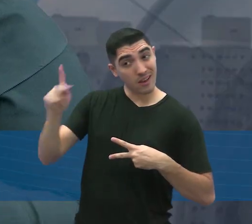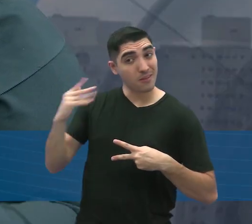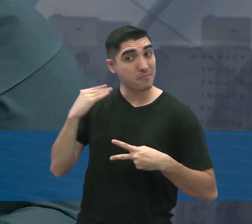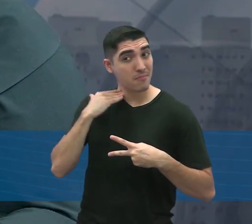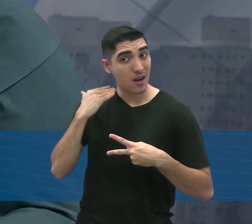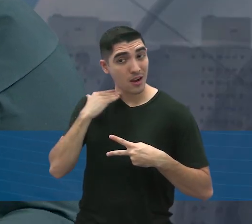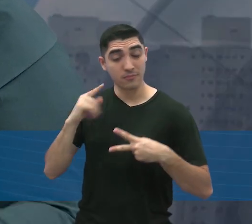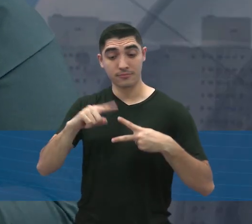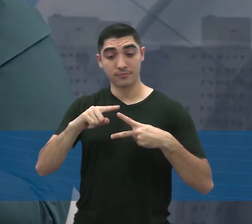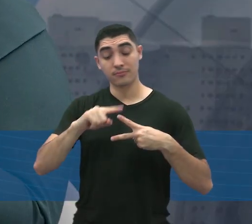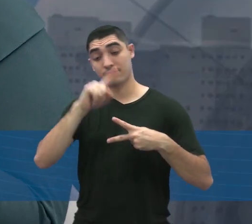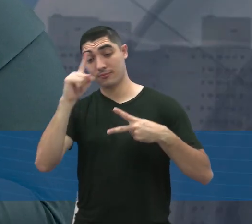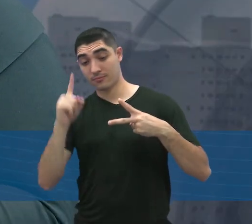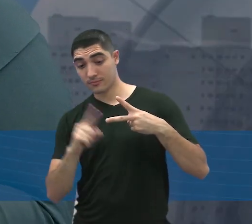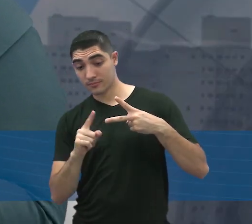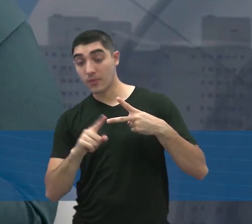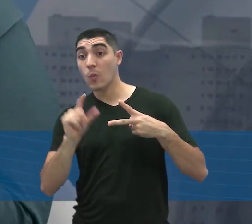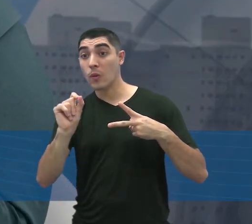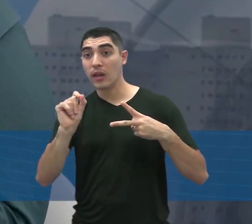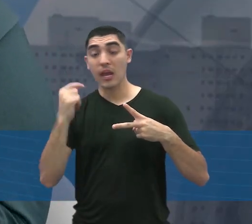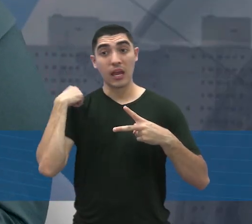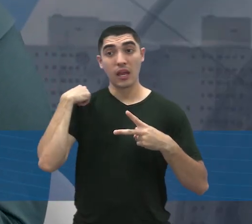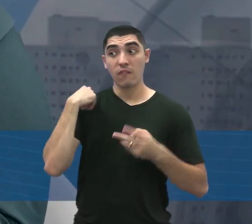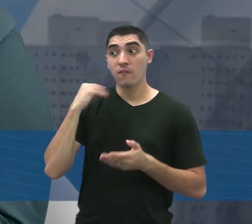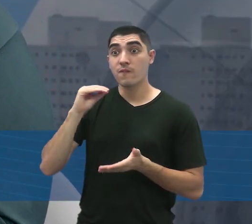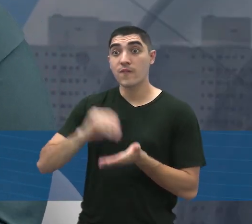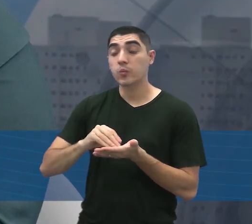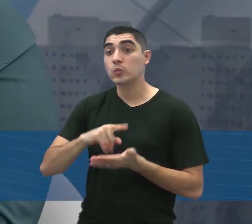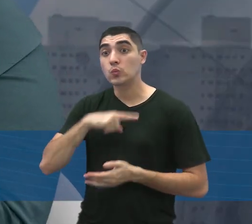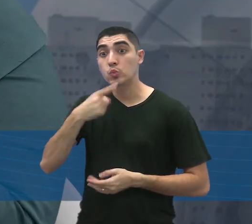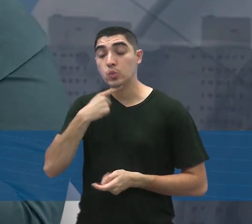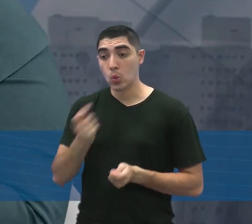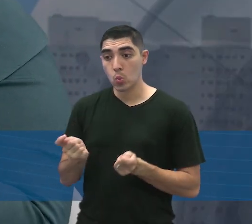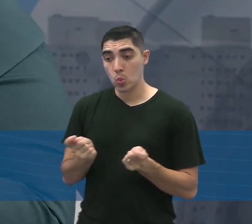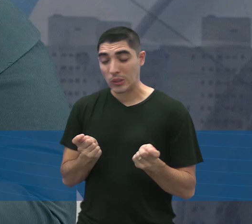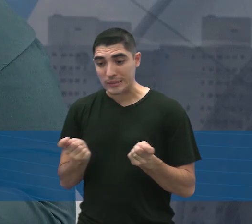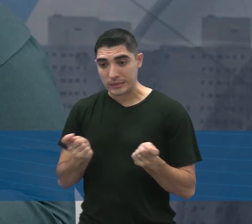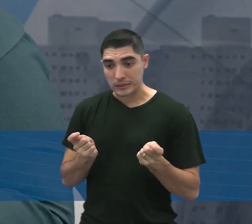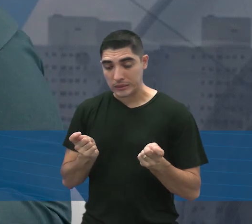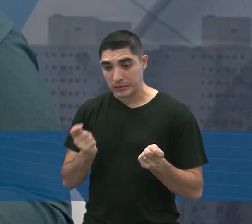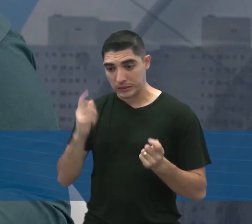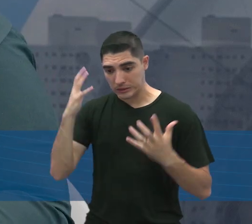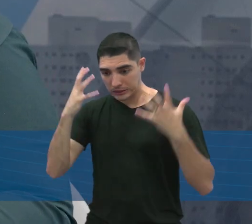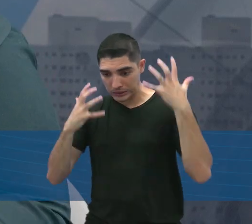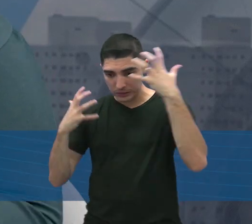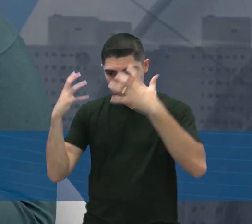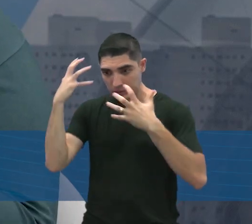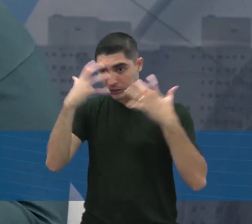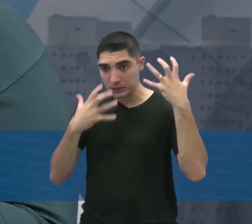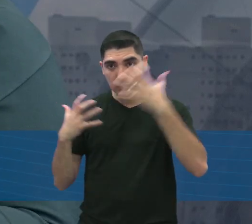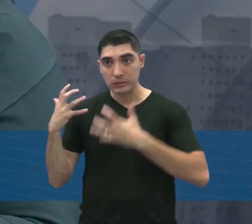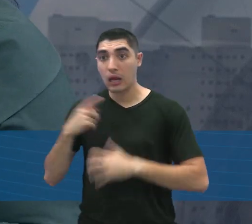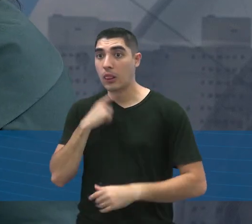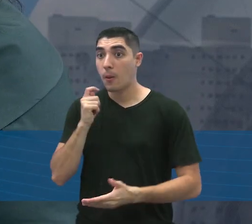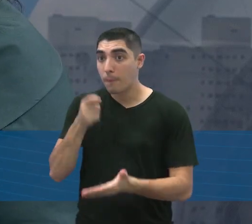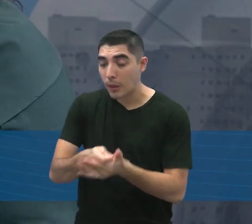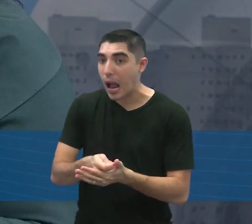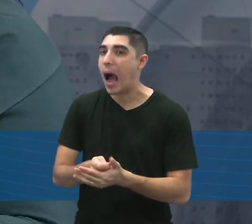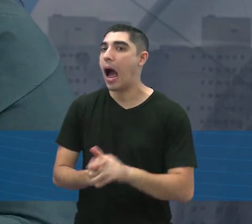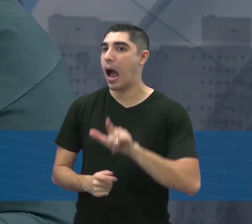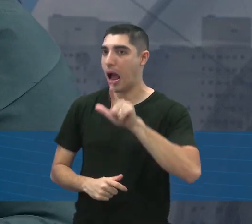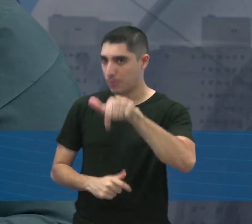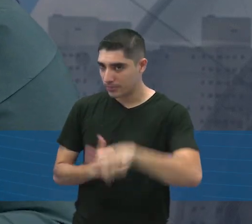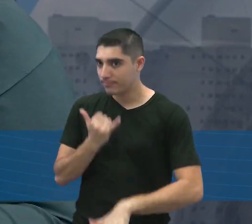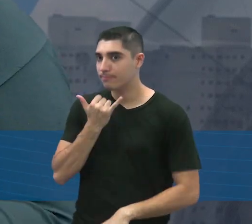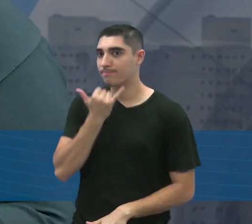efetuar o pagamento. E a outra é de descontrole, de não conseguir efetivamente pagar. E aí é uma fria. E